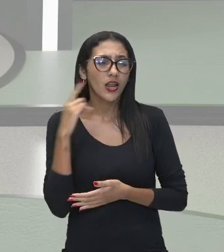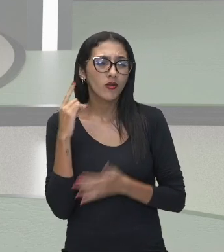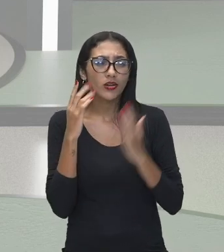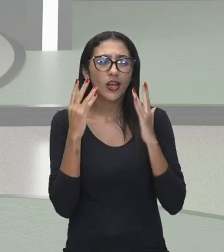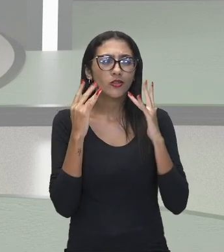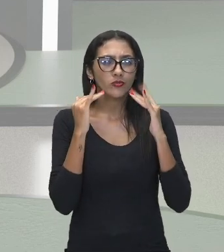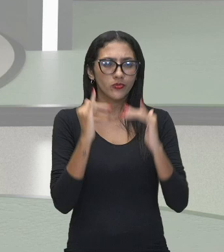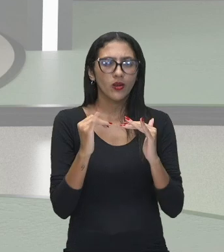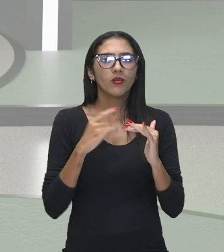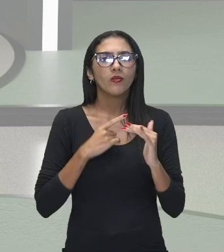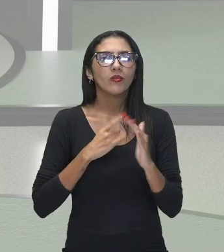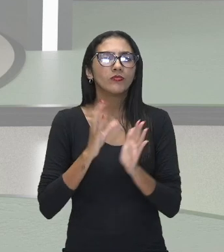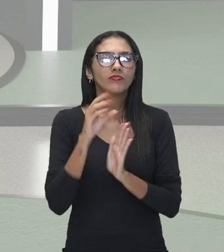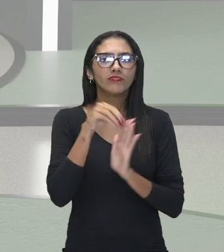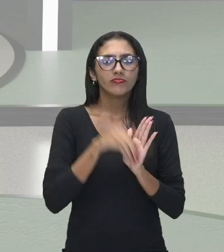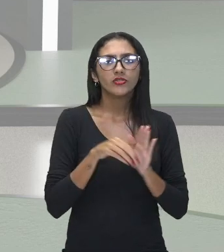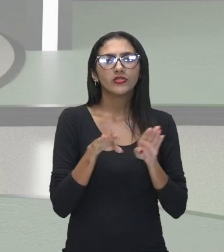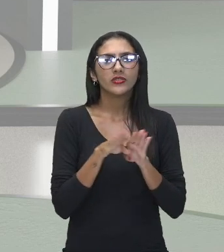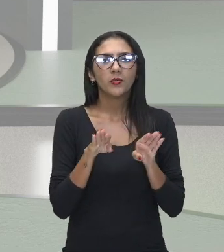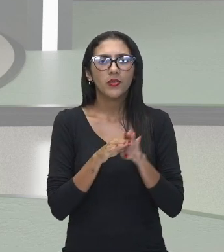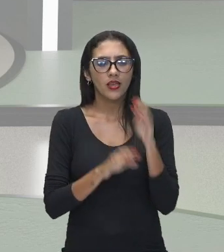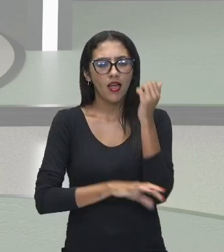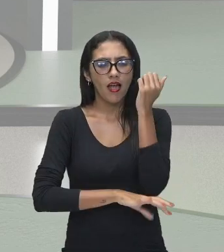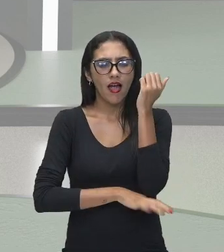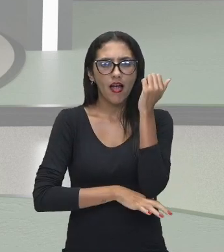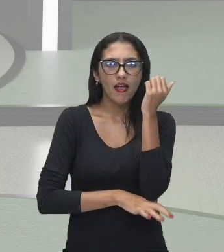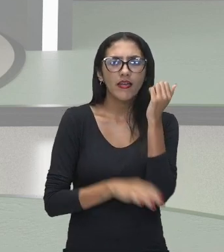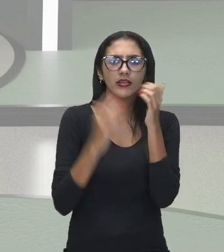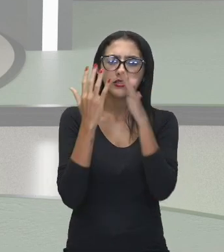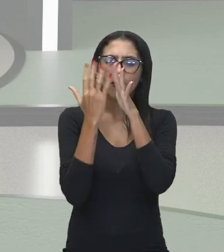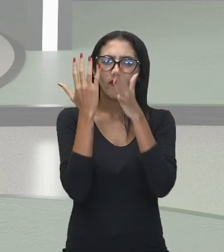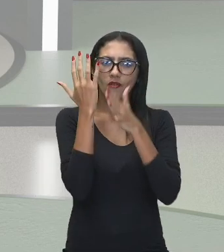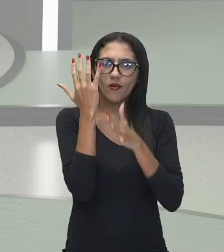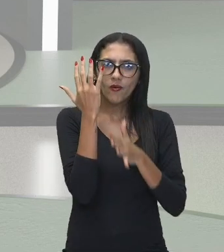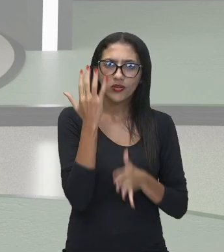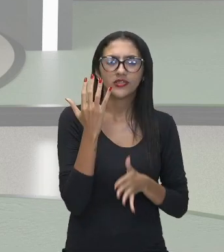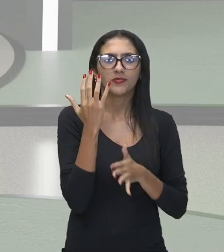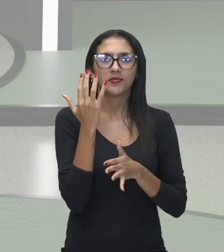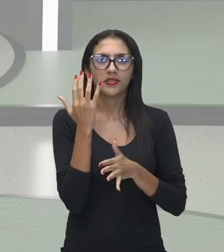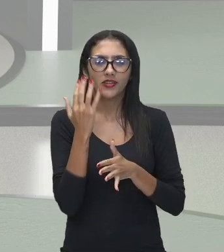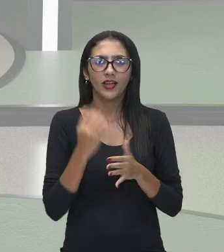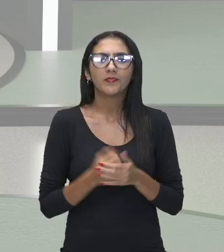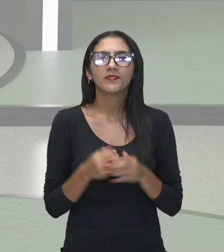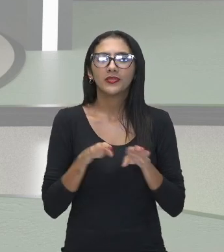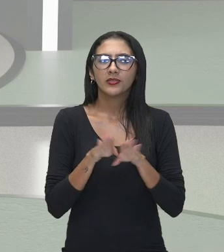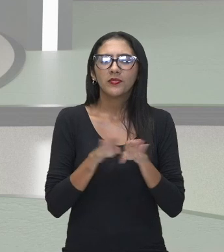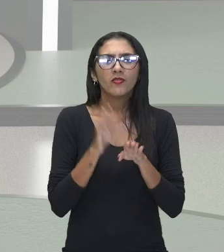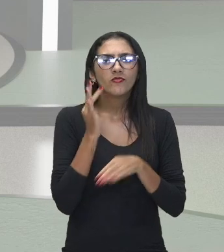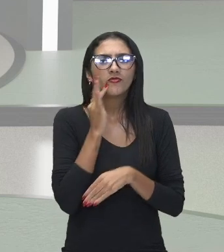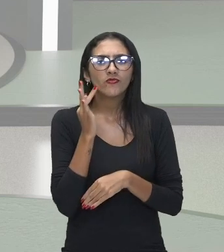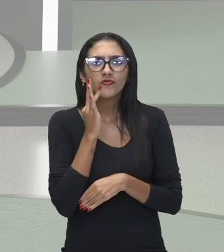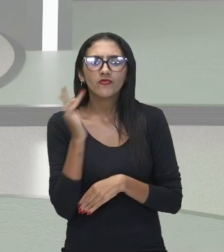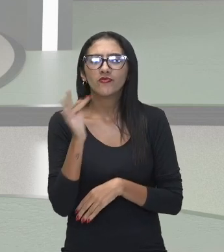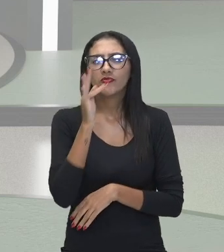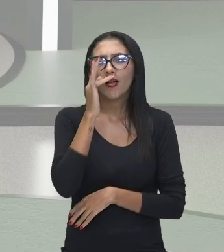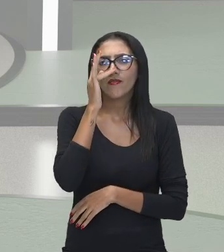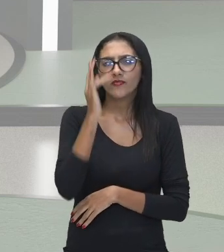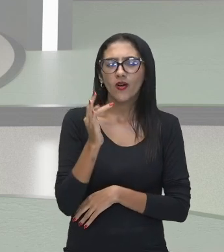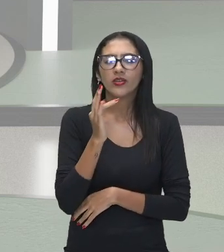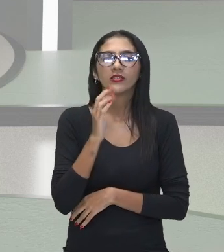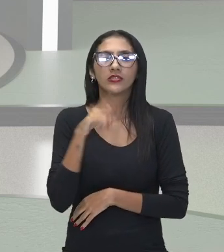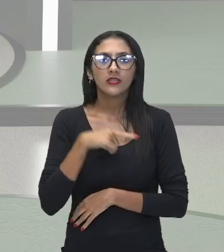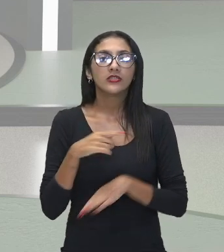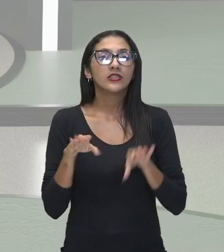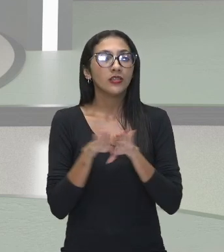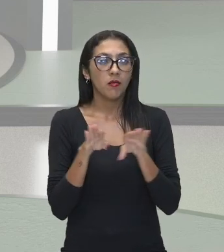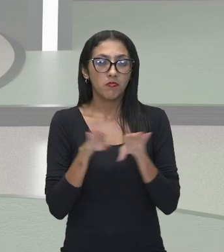estão presentes também em raízes, em folhas, em sementes, em frutas, em flores, né? E eles também podem